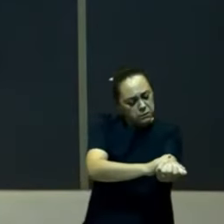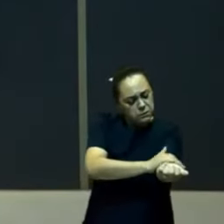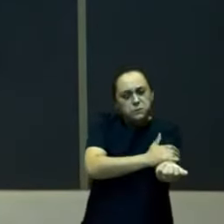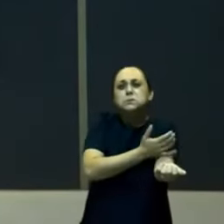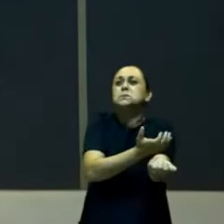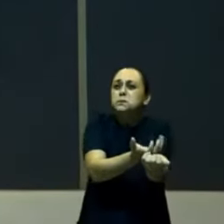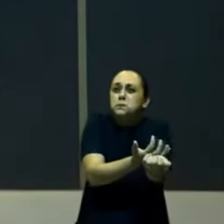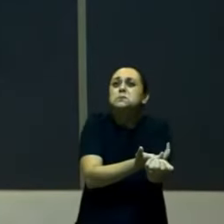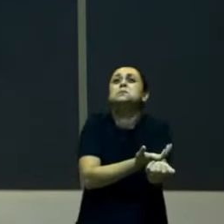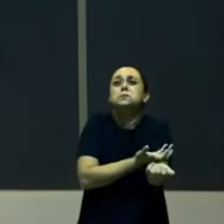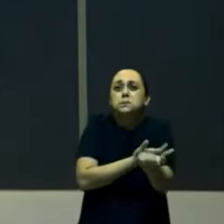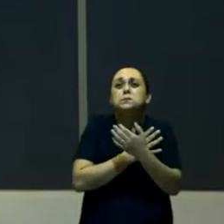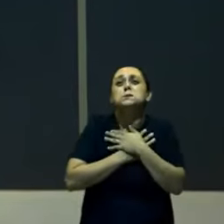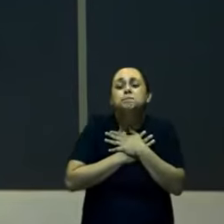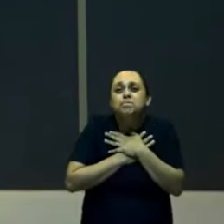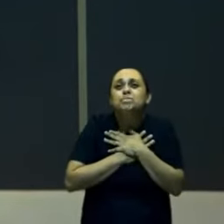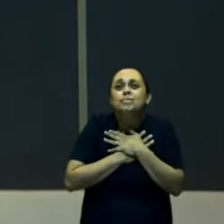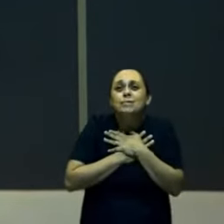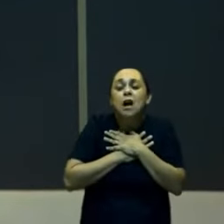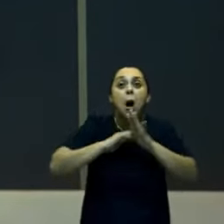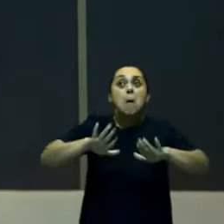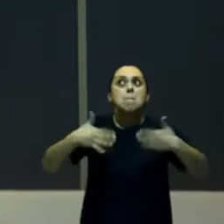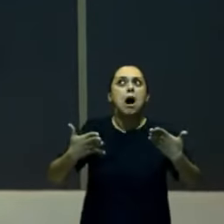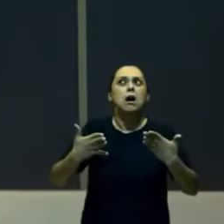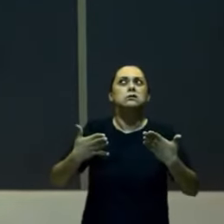anos atrás, quando um homem de Deus,